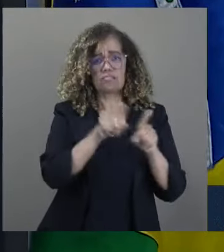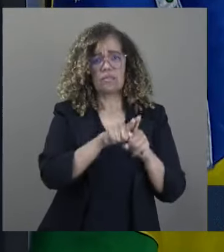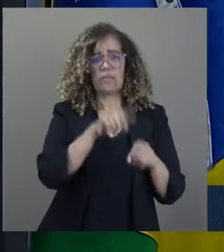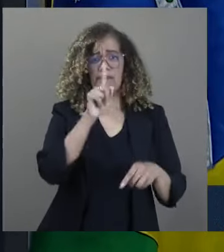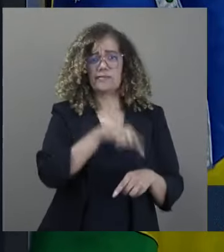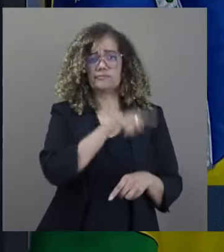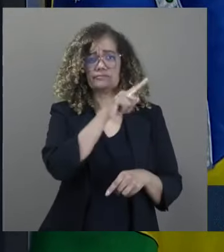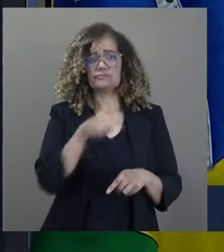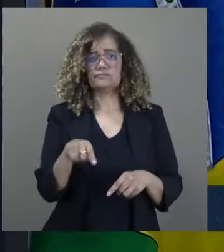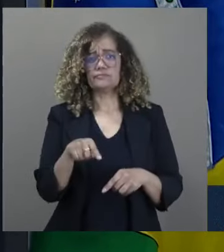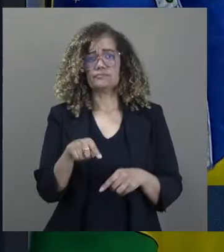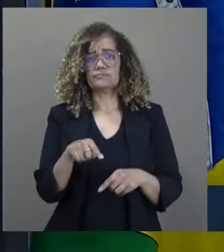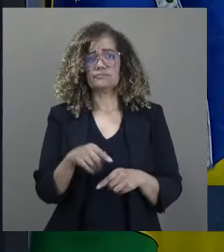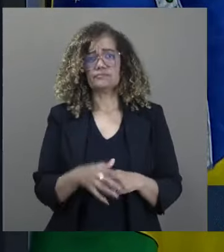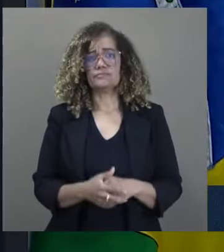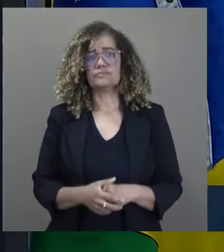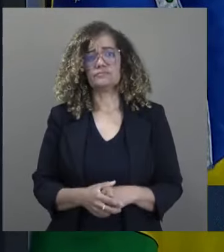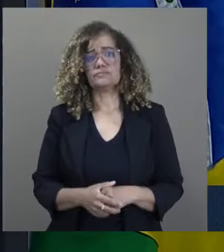Então,